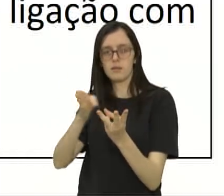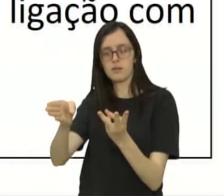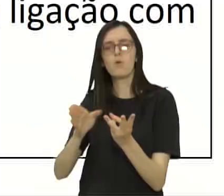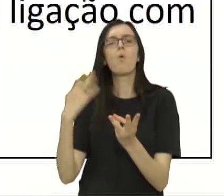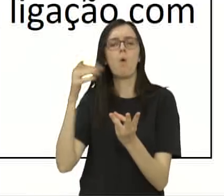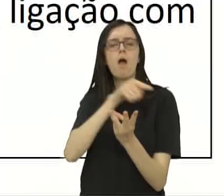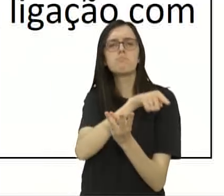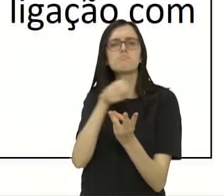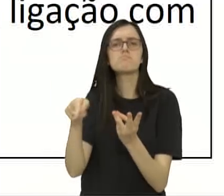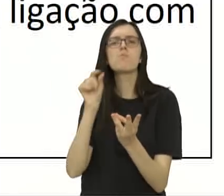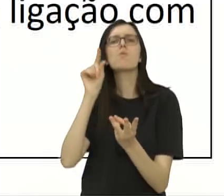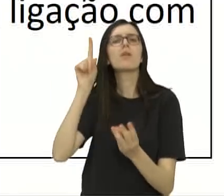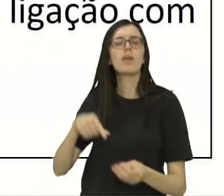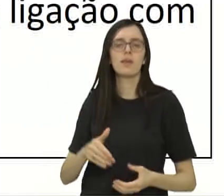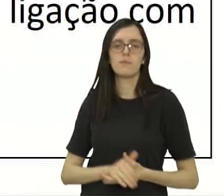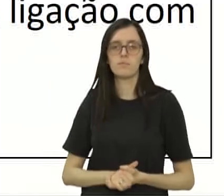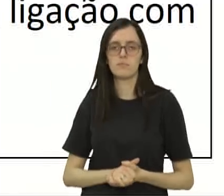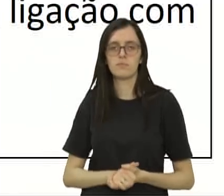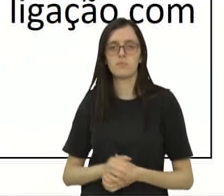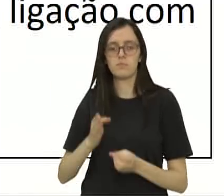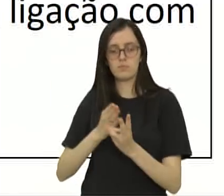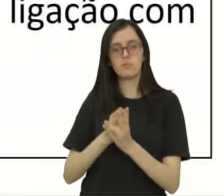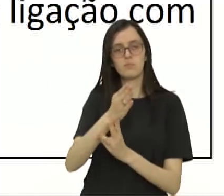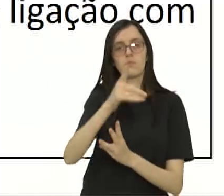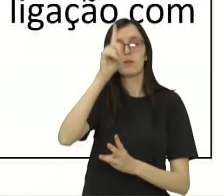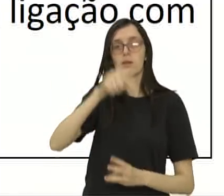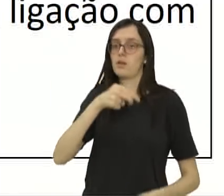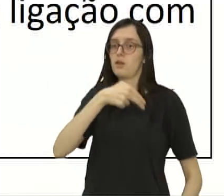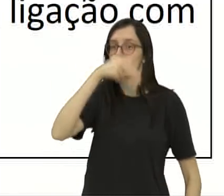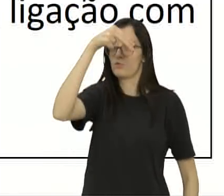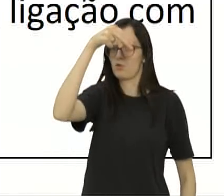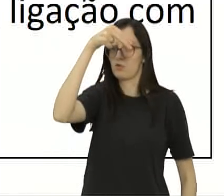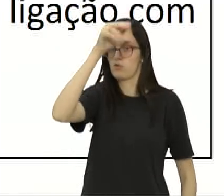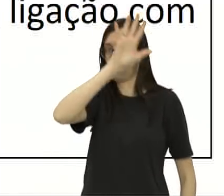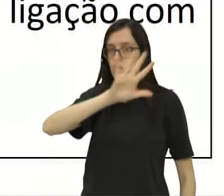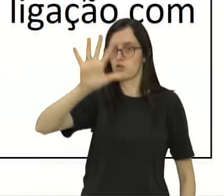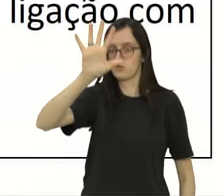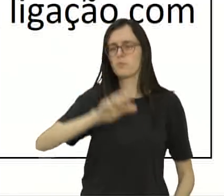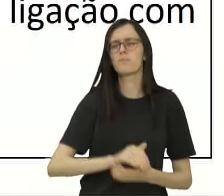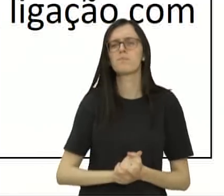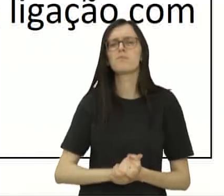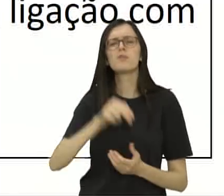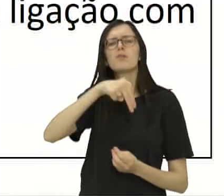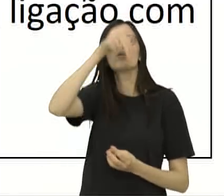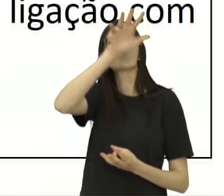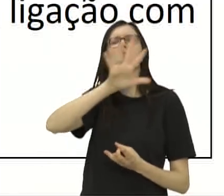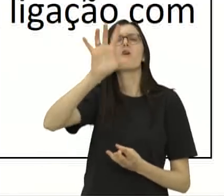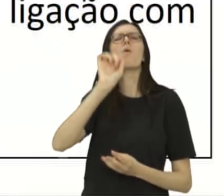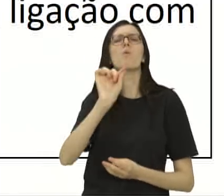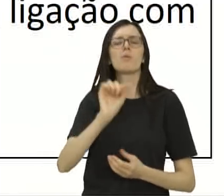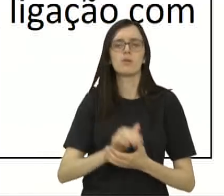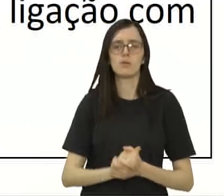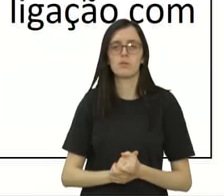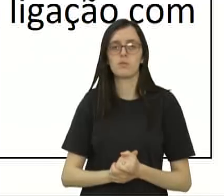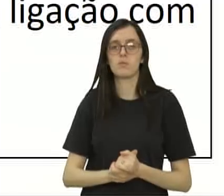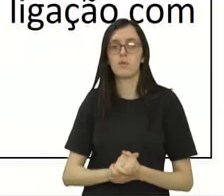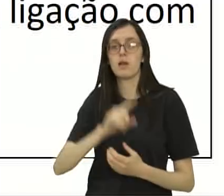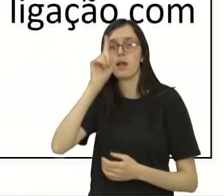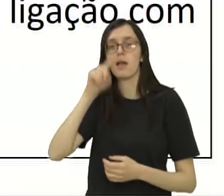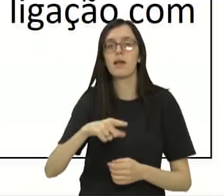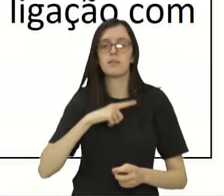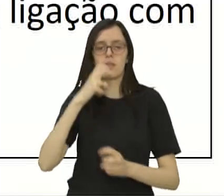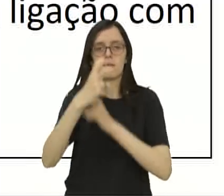Quais são essas 3 frentes? A primeira frente é a região norte. O que eles querem com a região norte? Vamos ver. É o projeto do